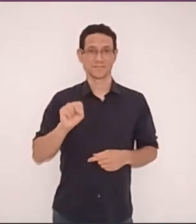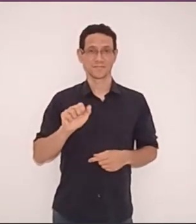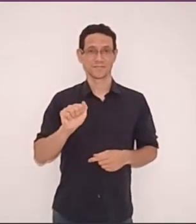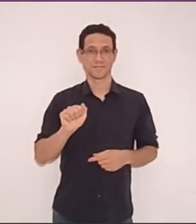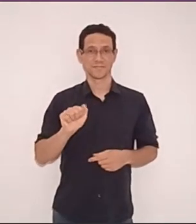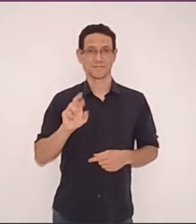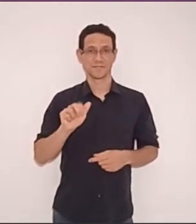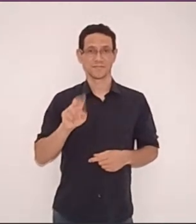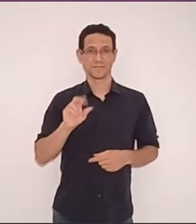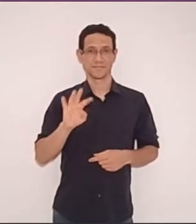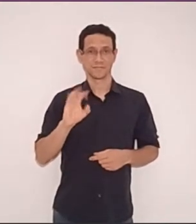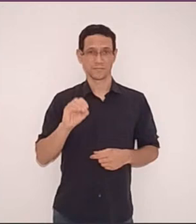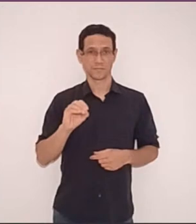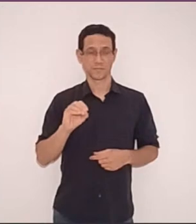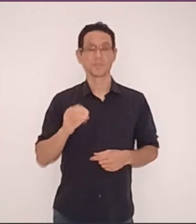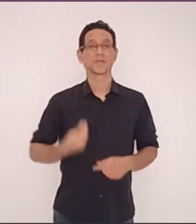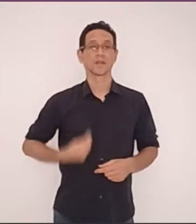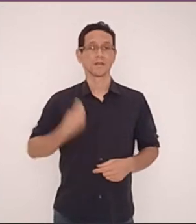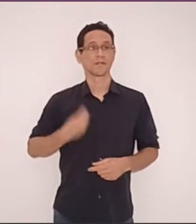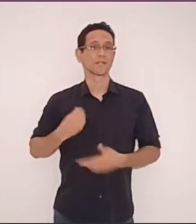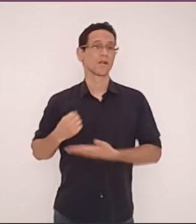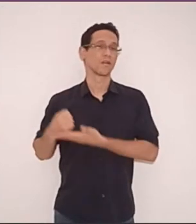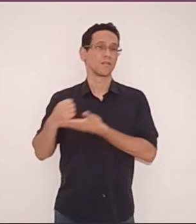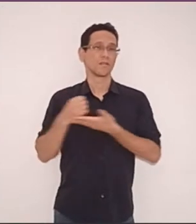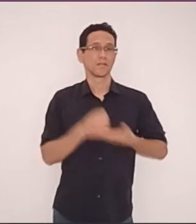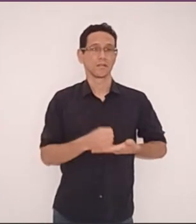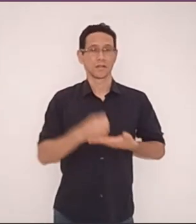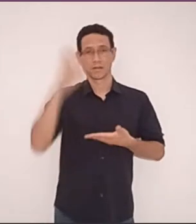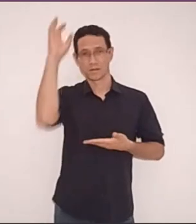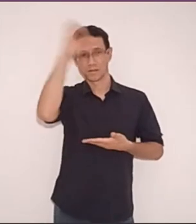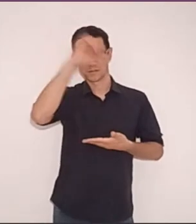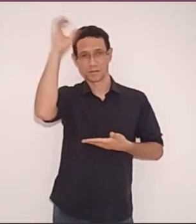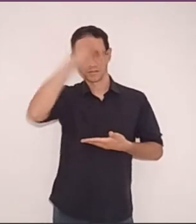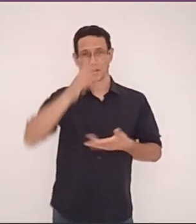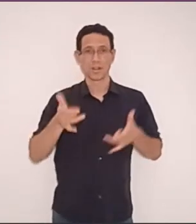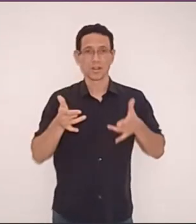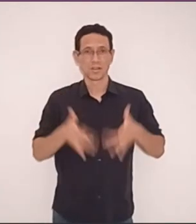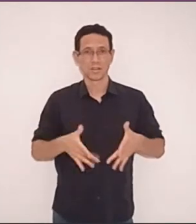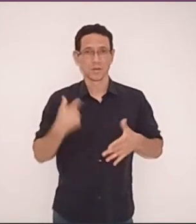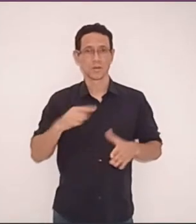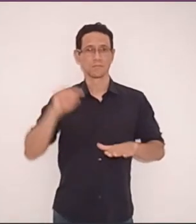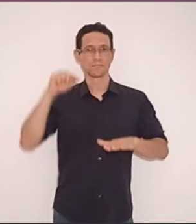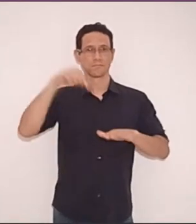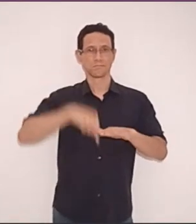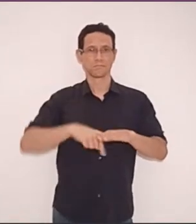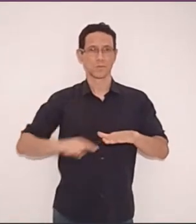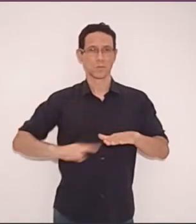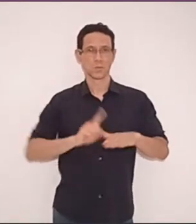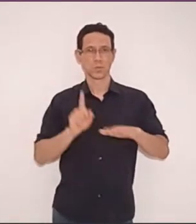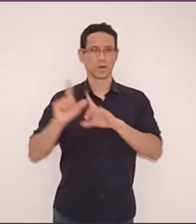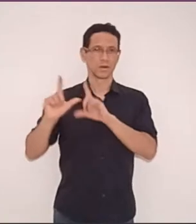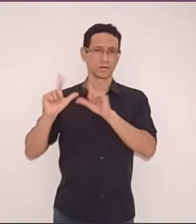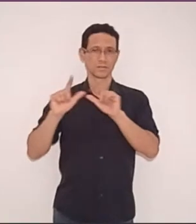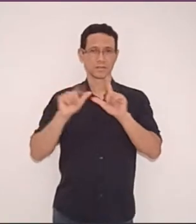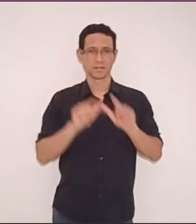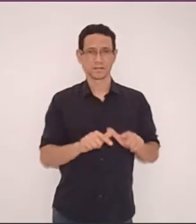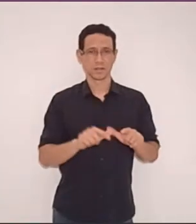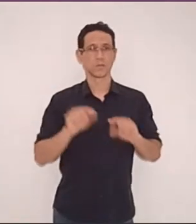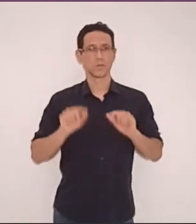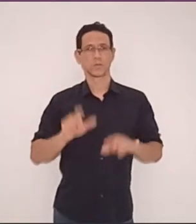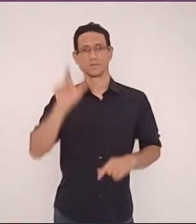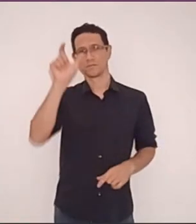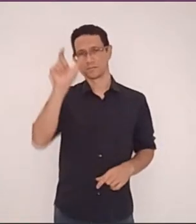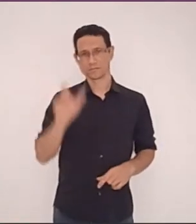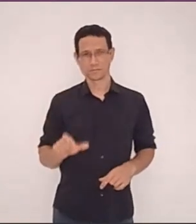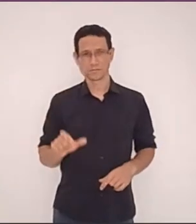na vida o que se leva é o aprendizado e o que se deixa a semente o delegado ter